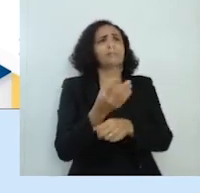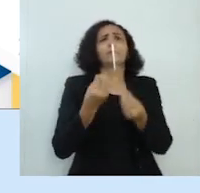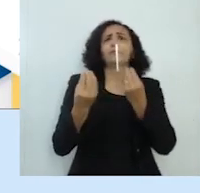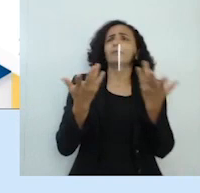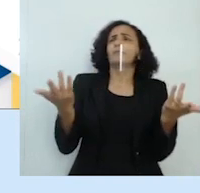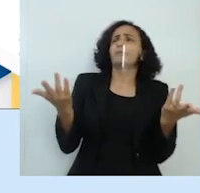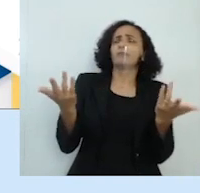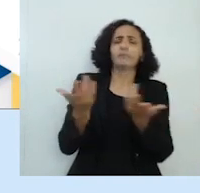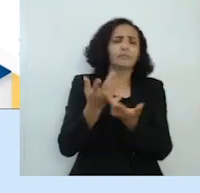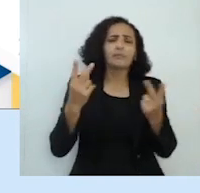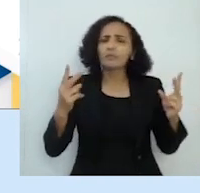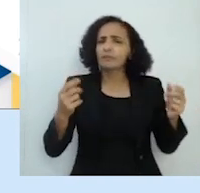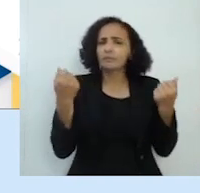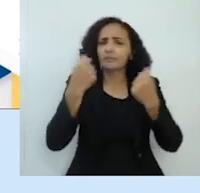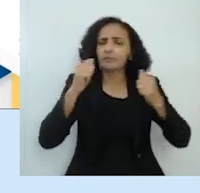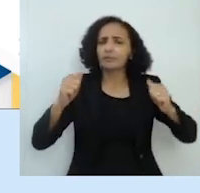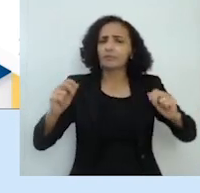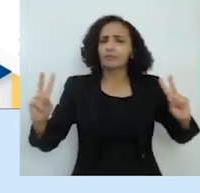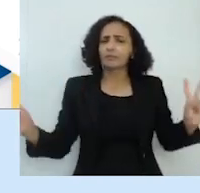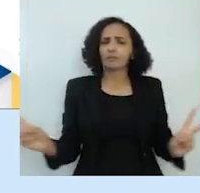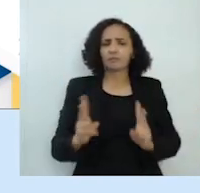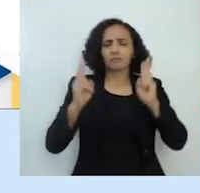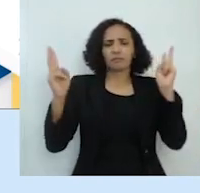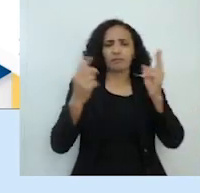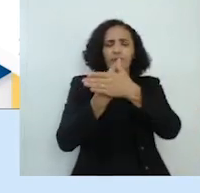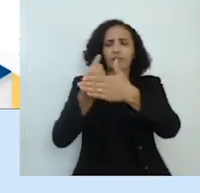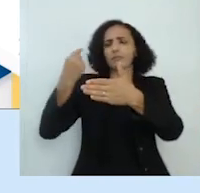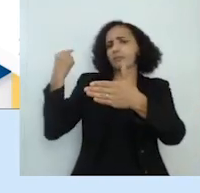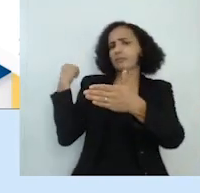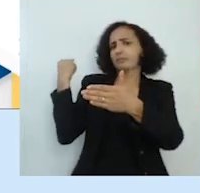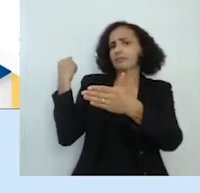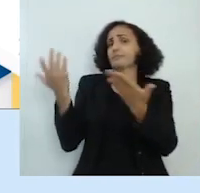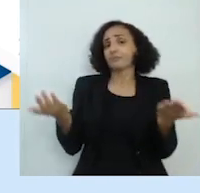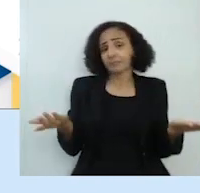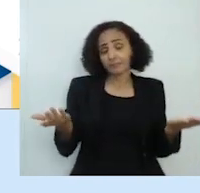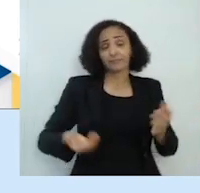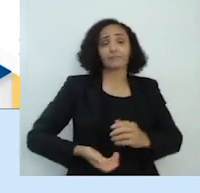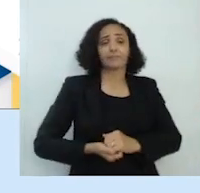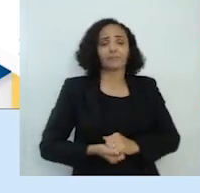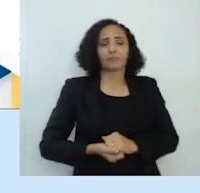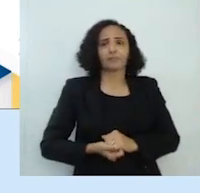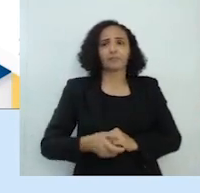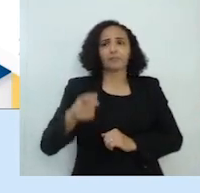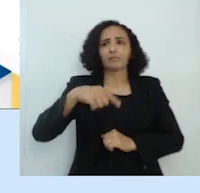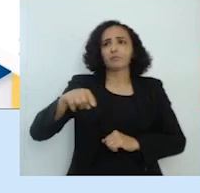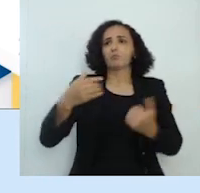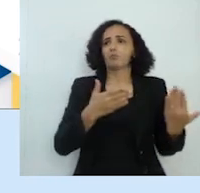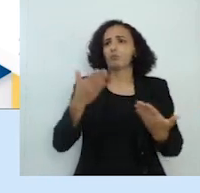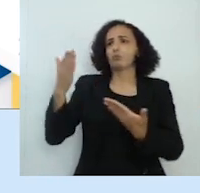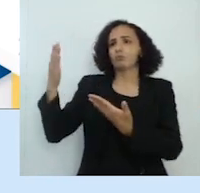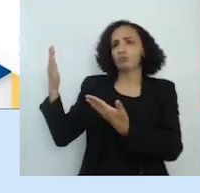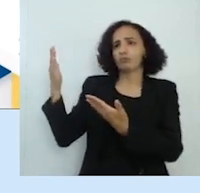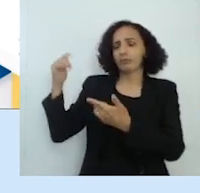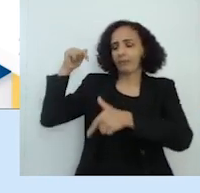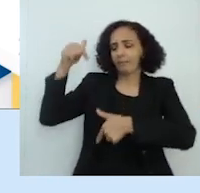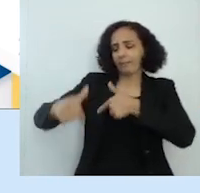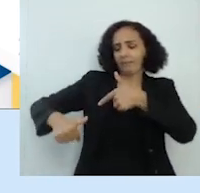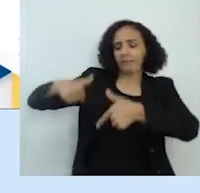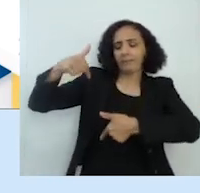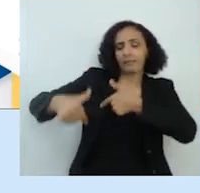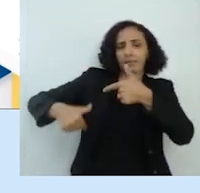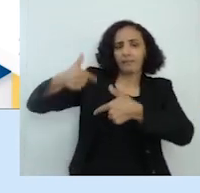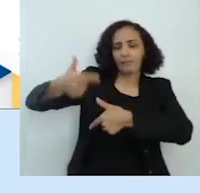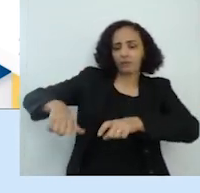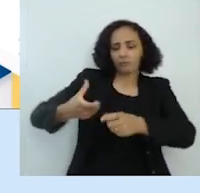um cidadão ativo. Essa era a parte ruim, viu, meus amores? Aí a turminha querendo pleitear